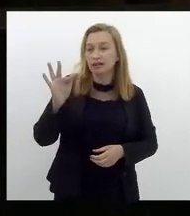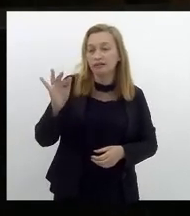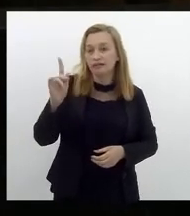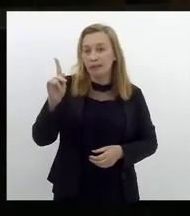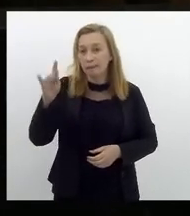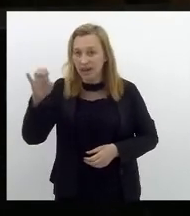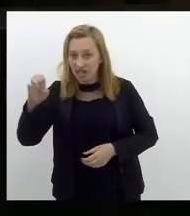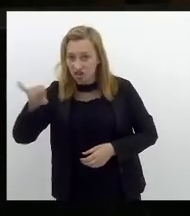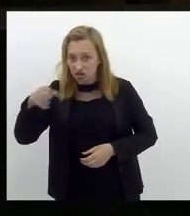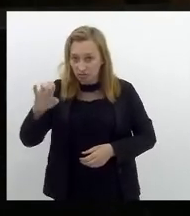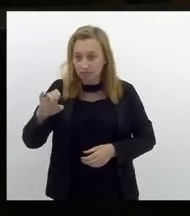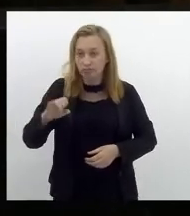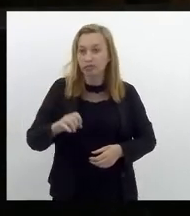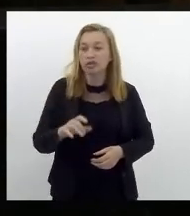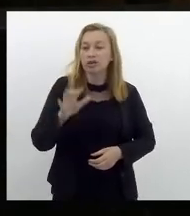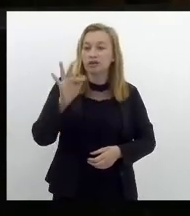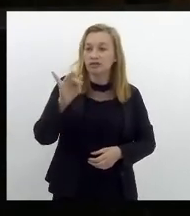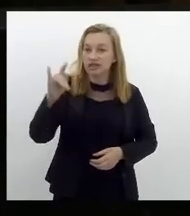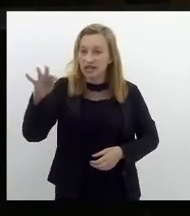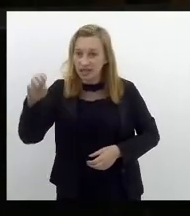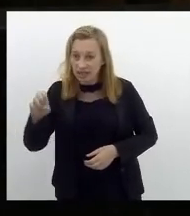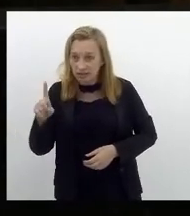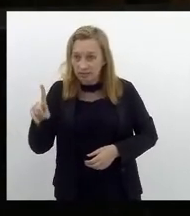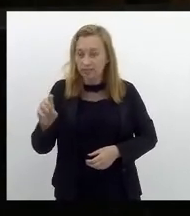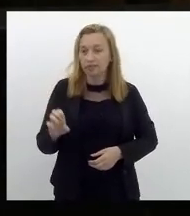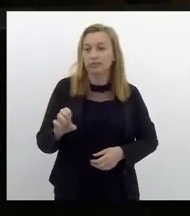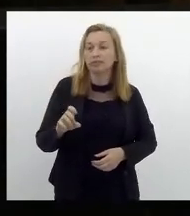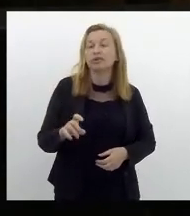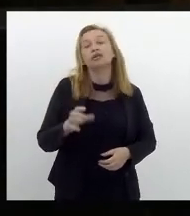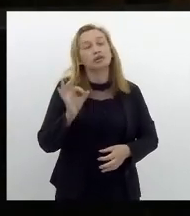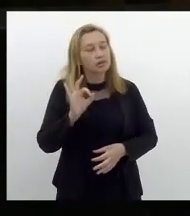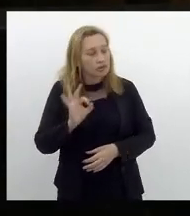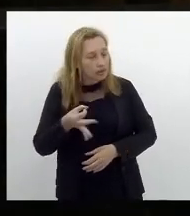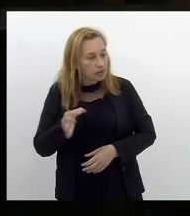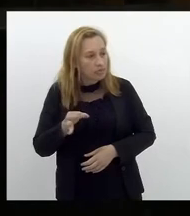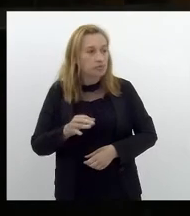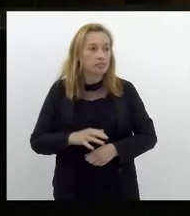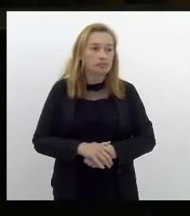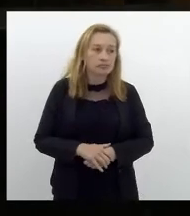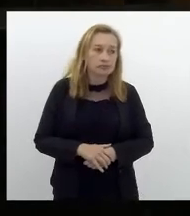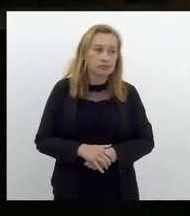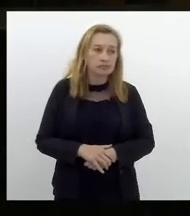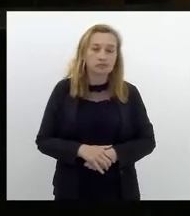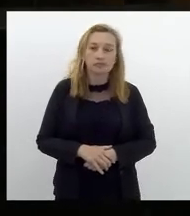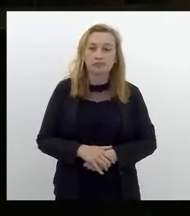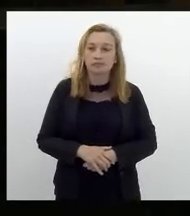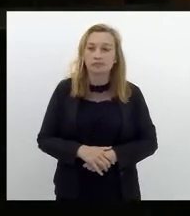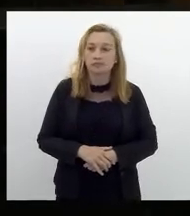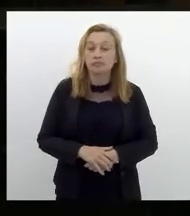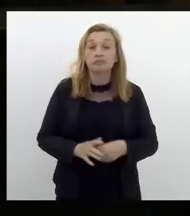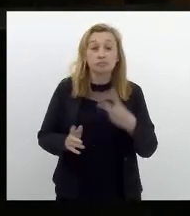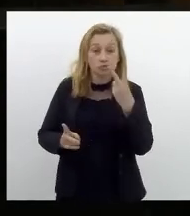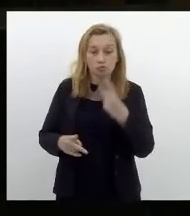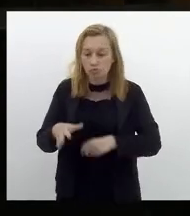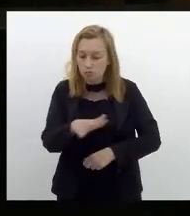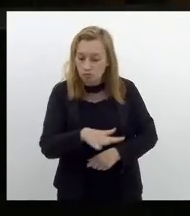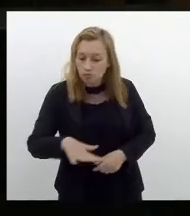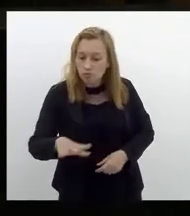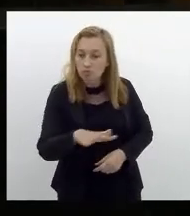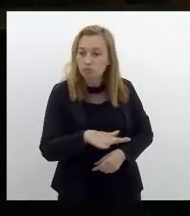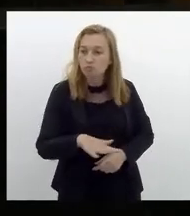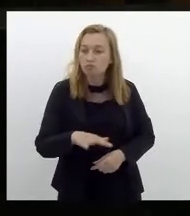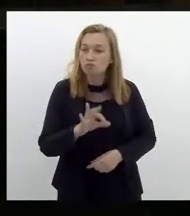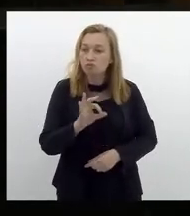FAPERJ, o FISED e, evidentemente, duas áreas